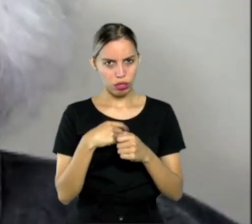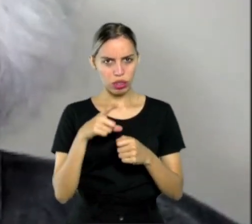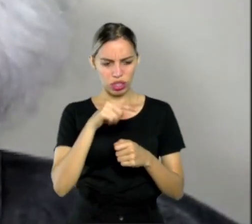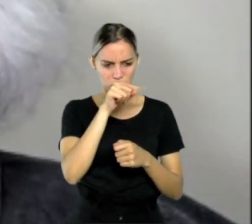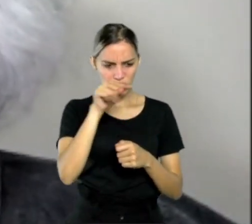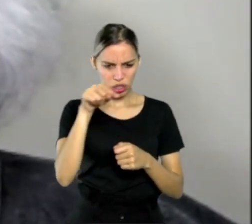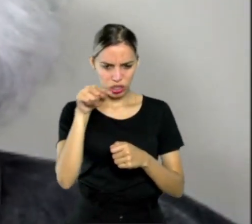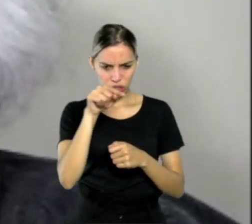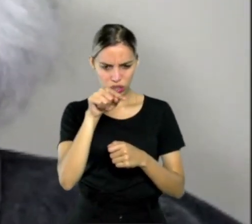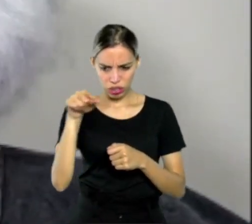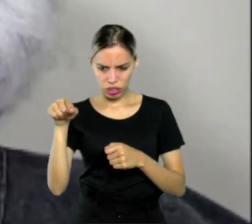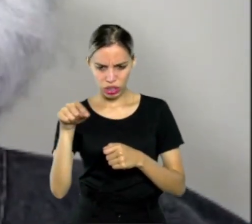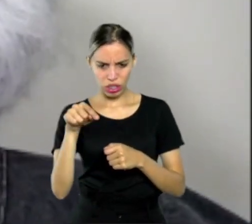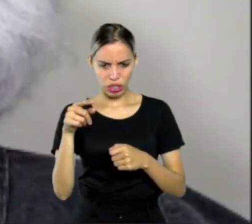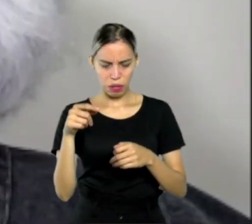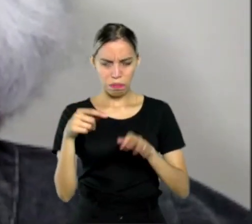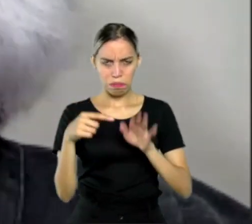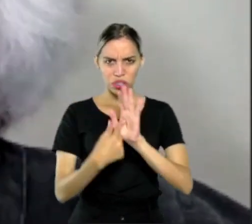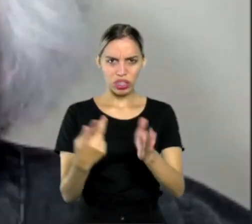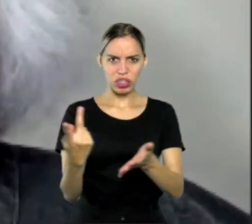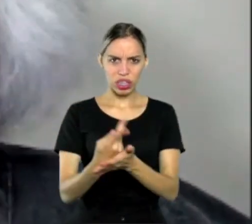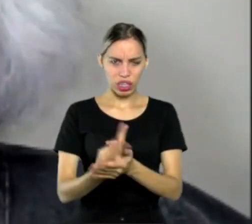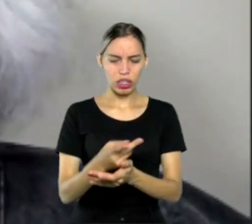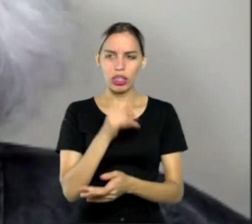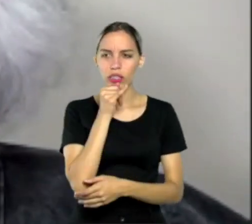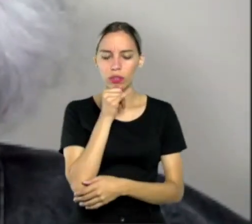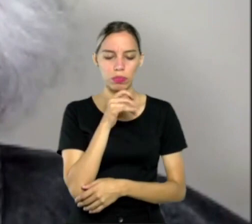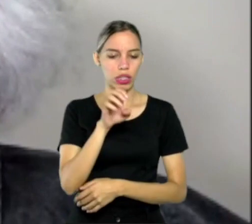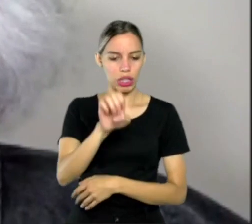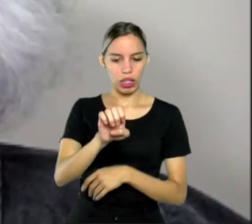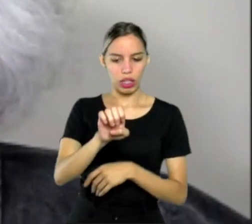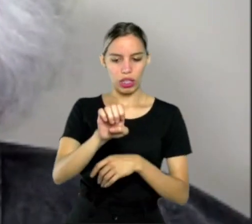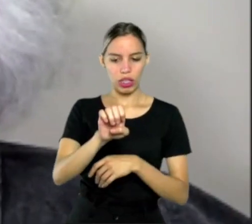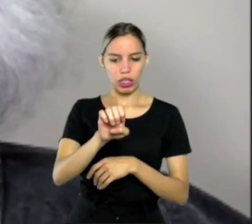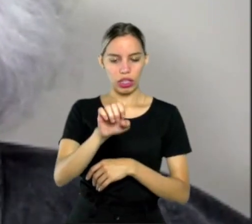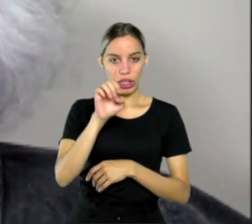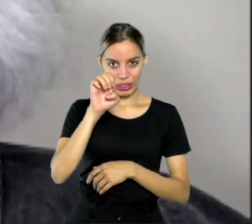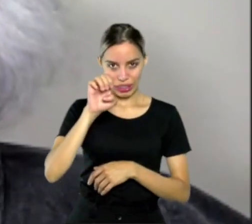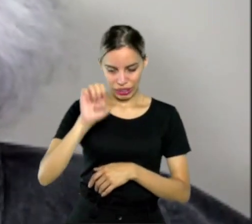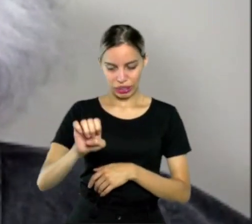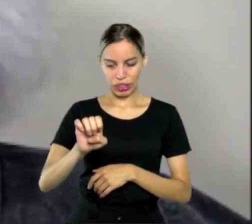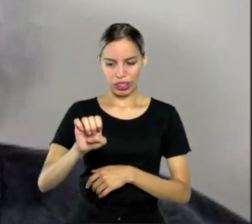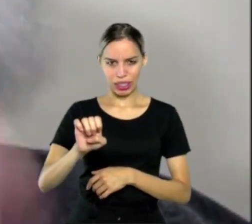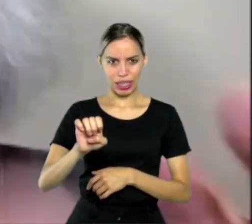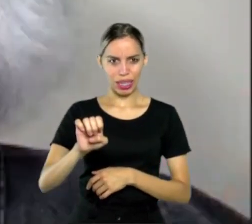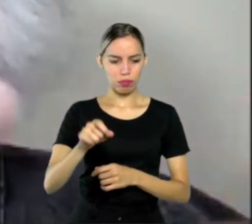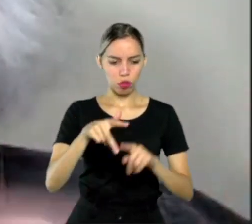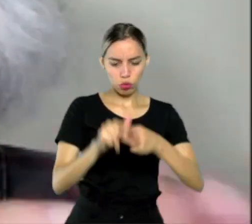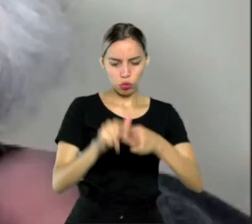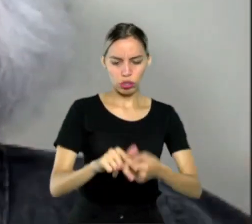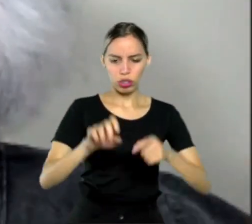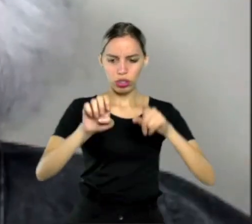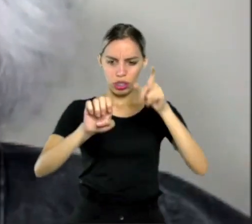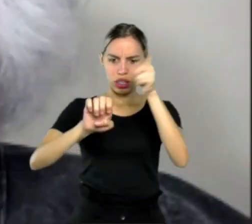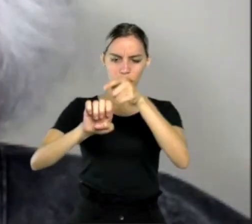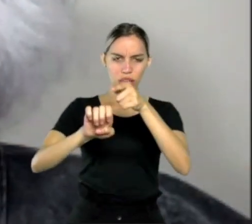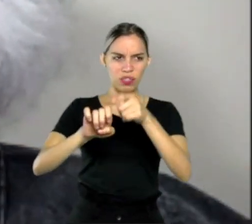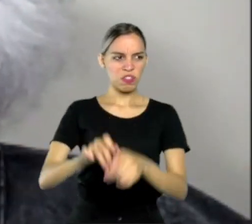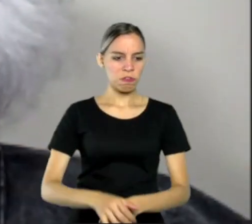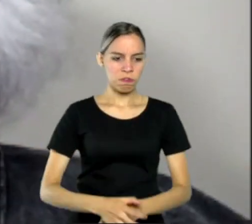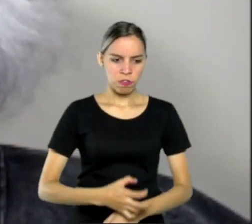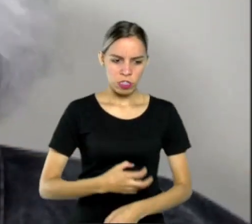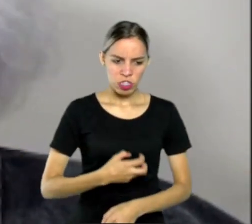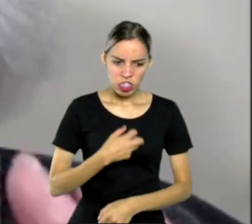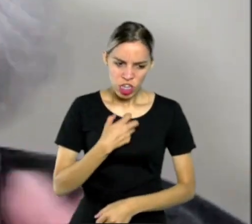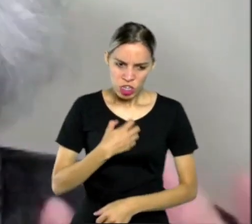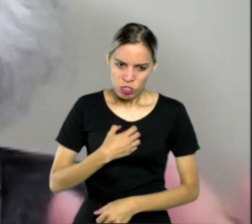ficava furiosa. Eu escrevia E, ele acentuava E, sabe? E eu fiquei